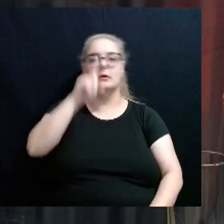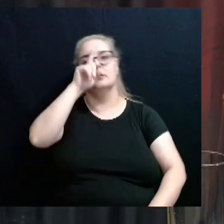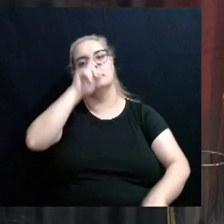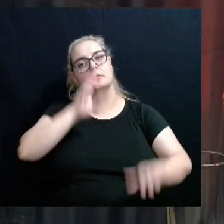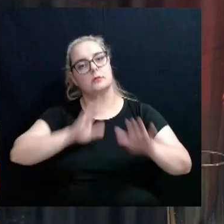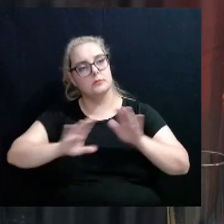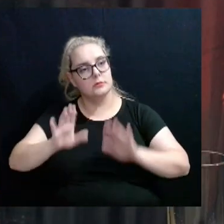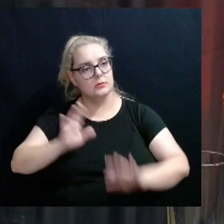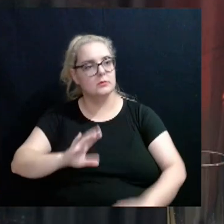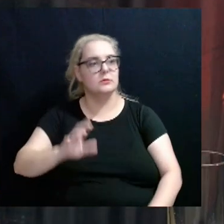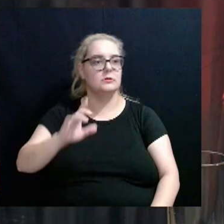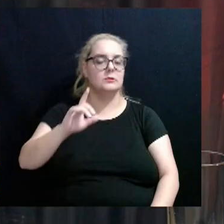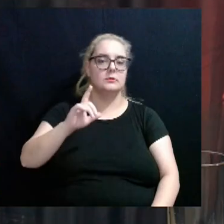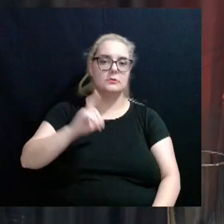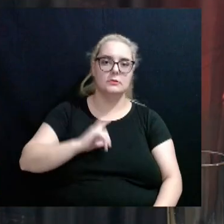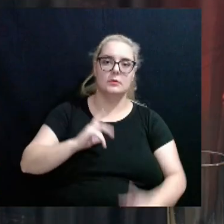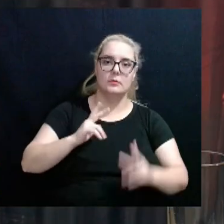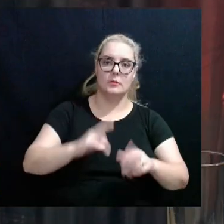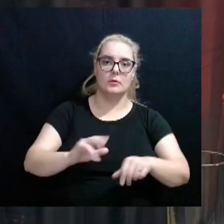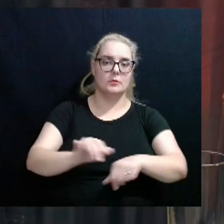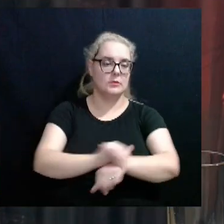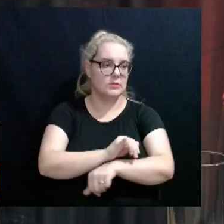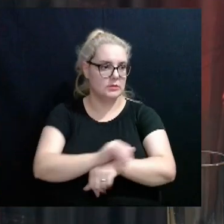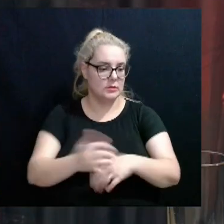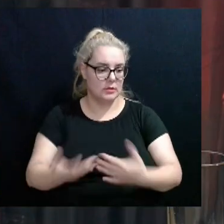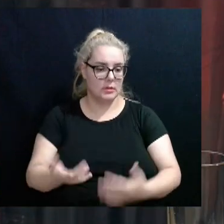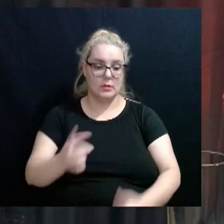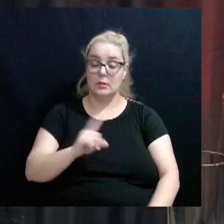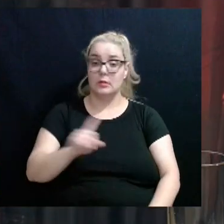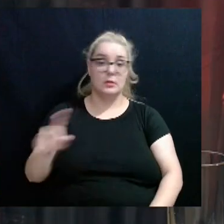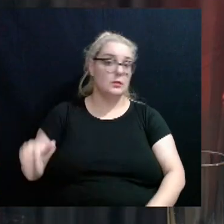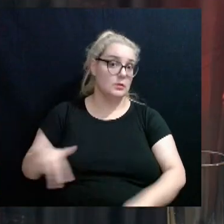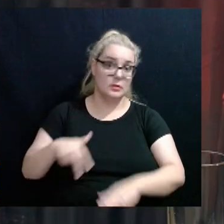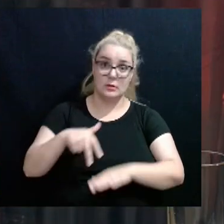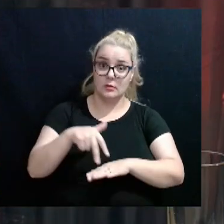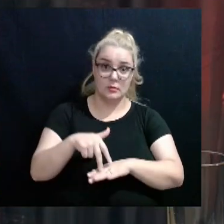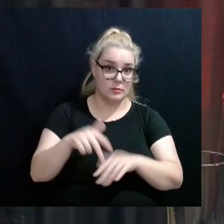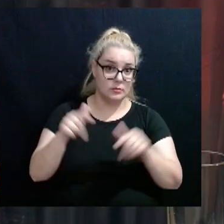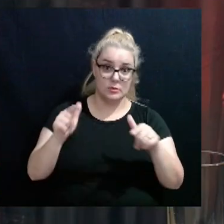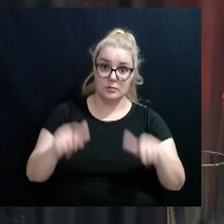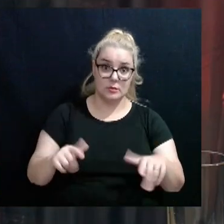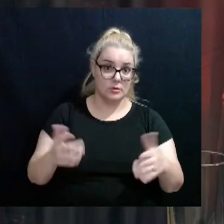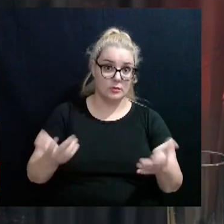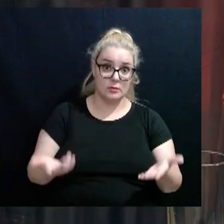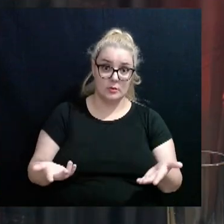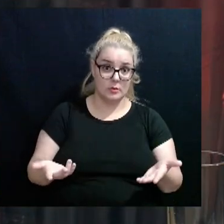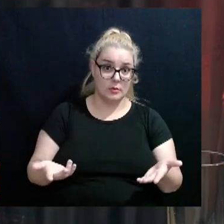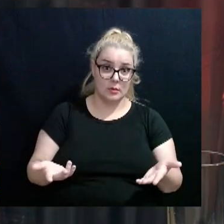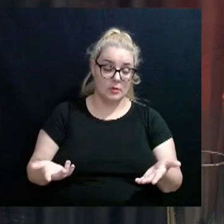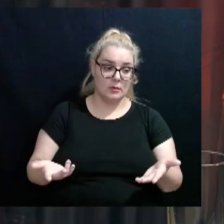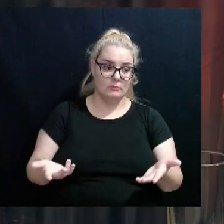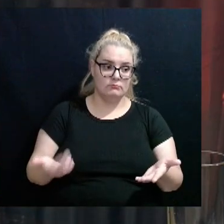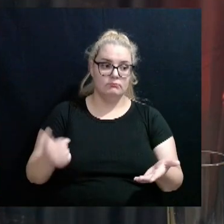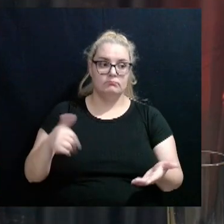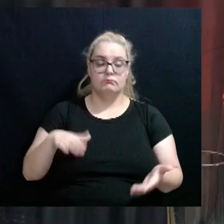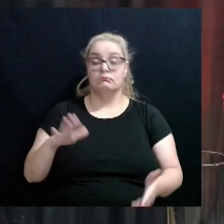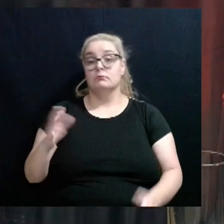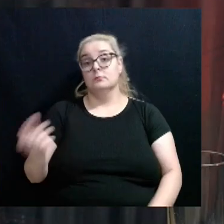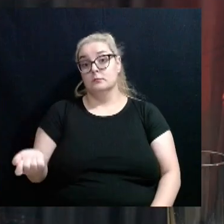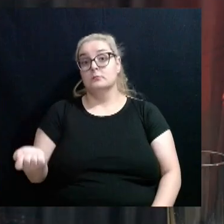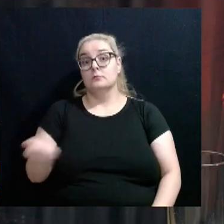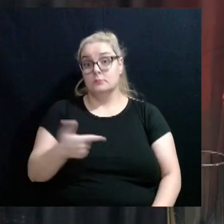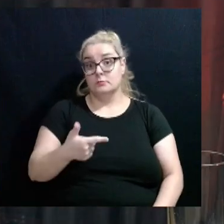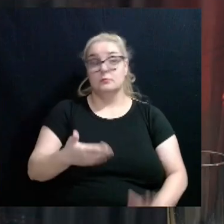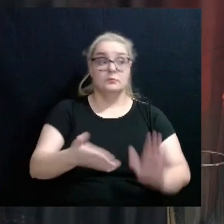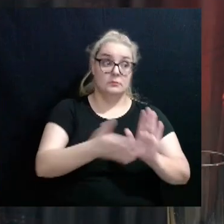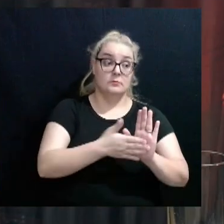como ferramenta e não ocupando um espaço que vai além daquele propósito